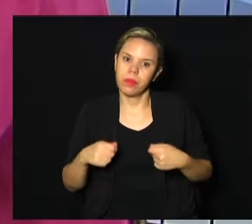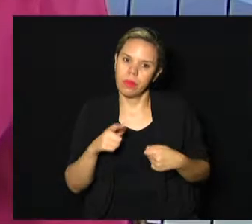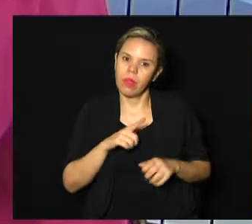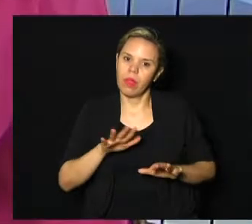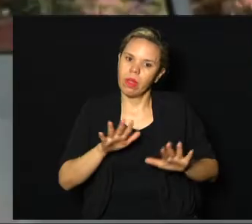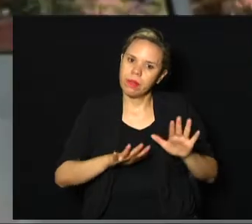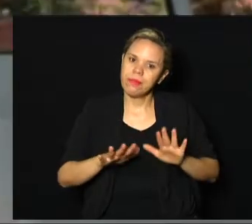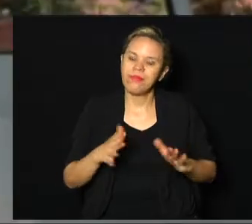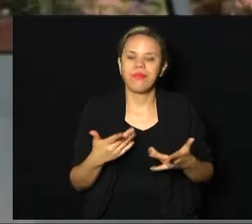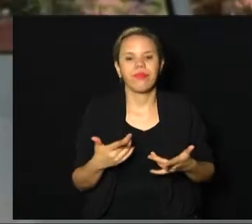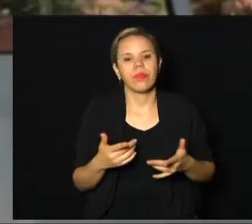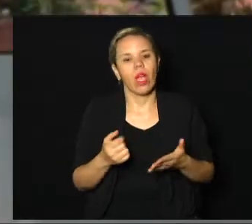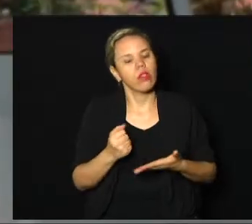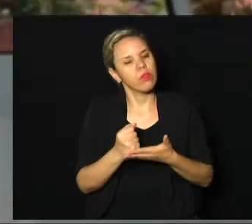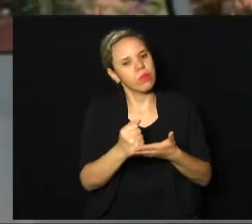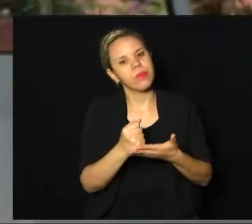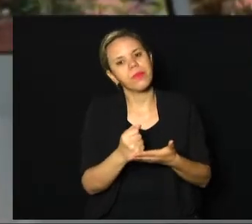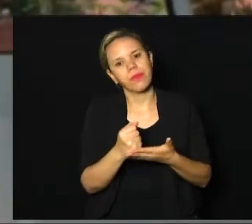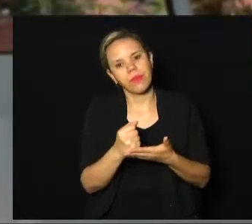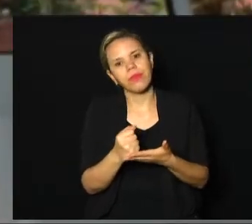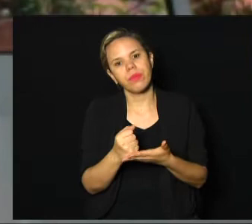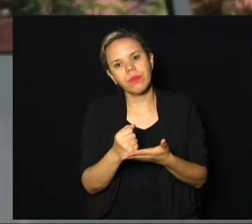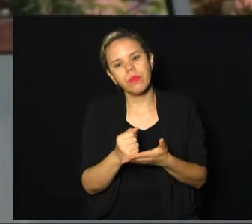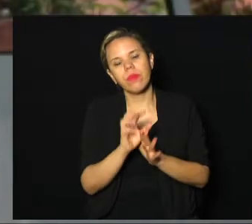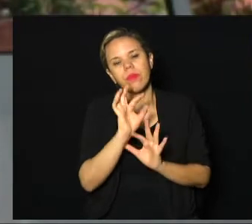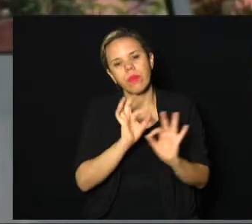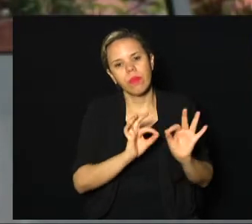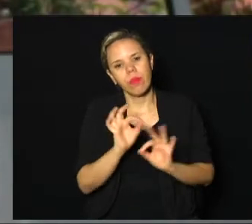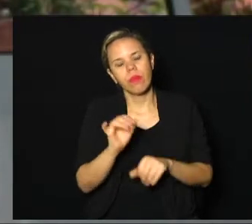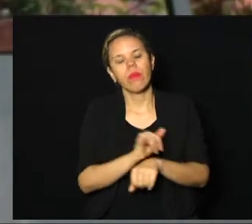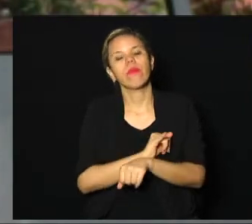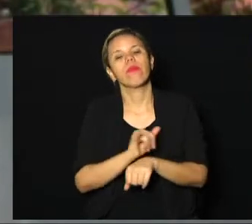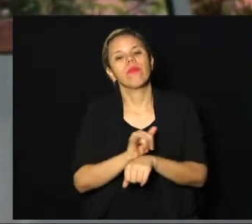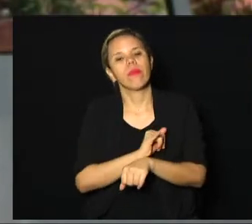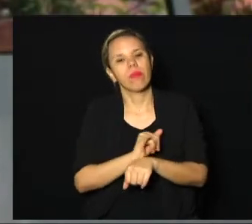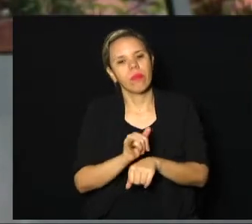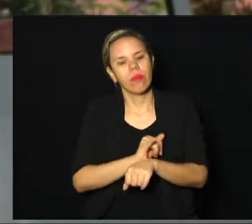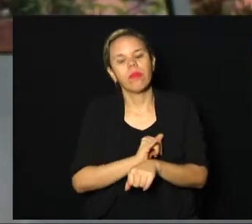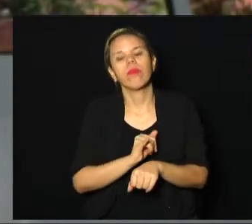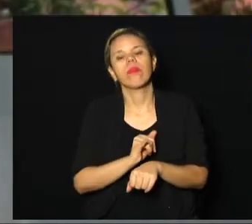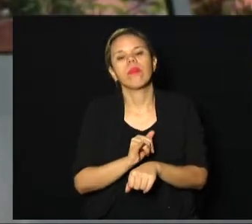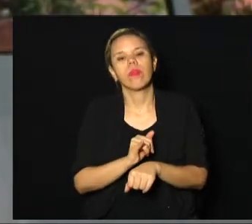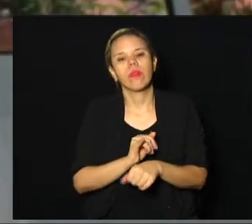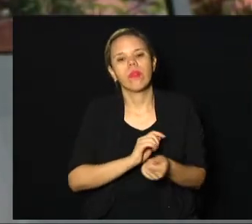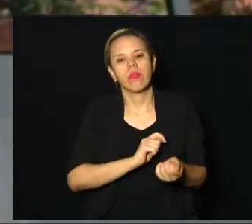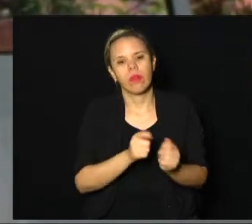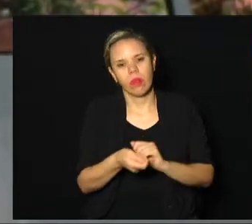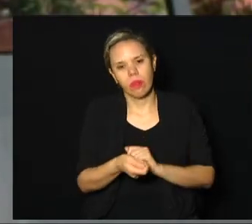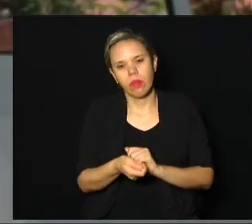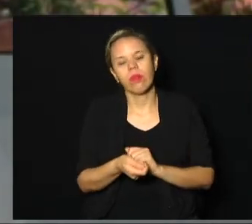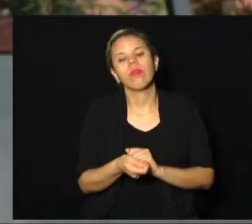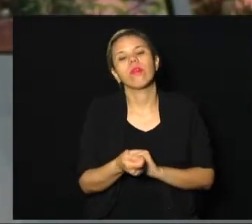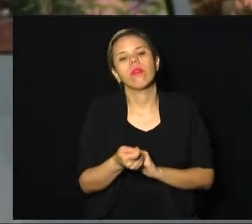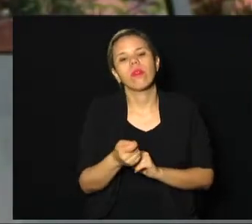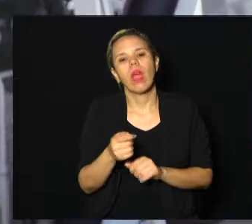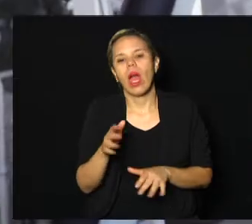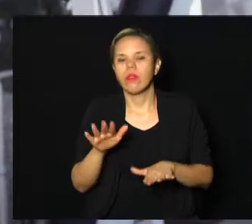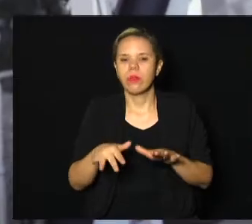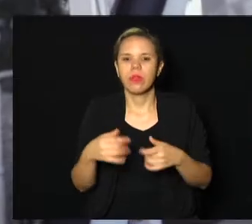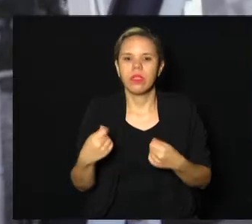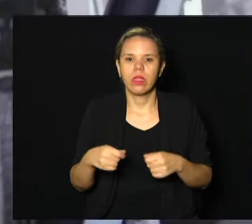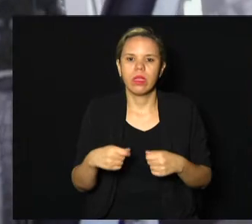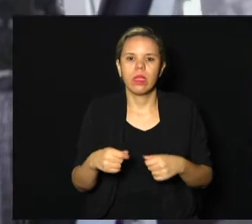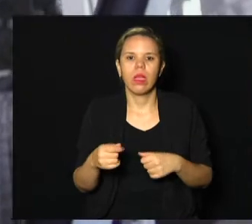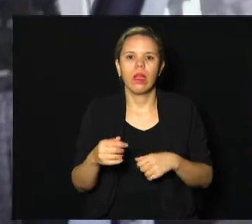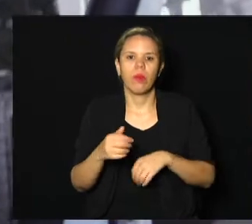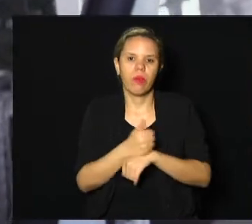Às vezes precisa ter uma ajuda, né? Precisa ter uma organização, uma estratégia de reabilitação, né? A gente precisa ter, às vezes, um fisioterapeuta